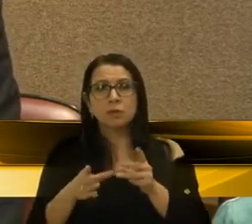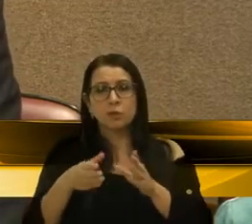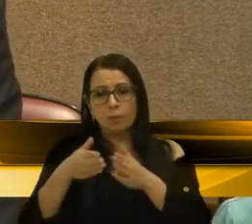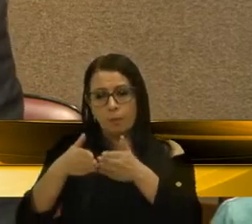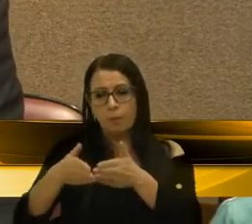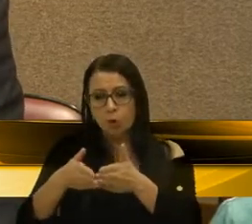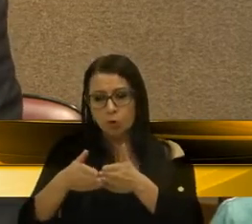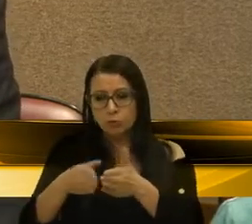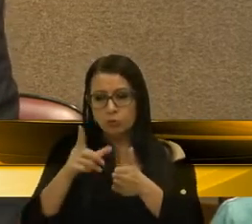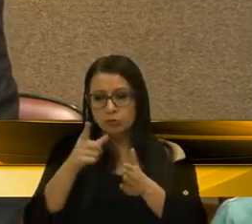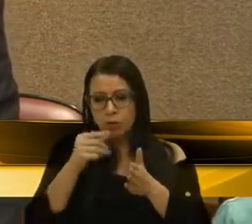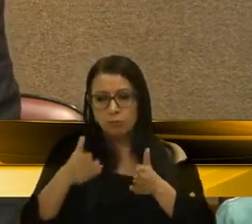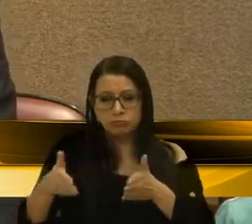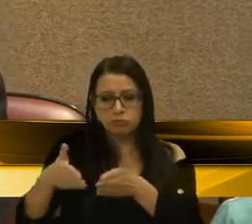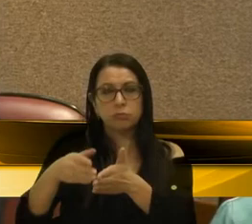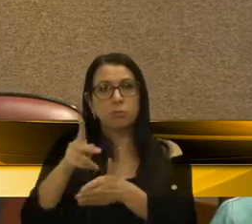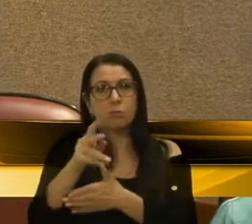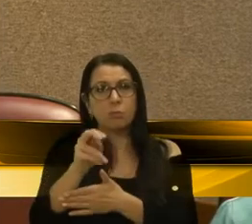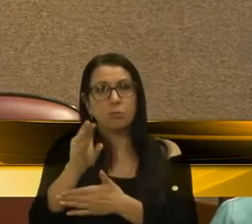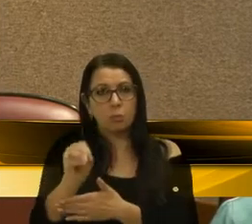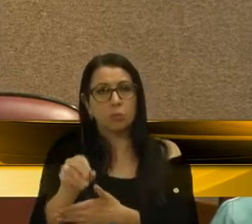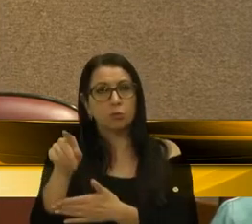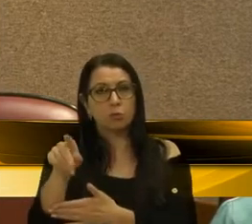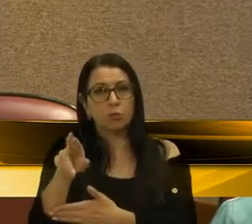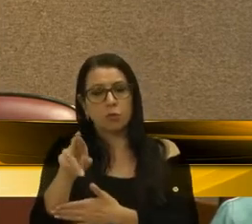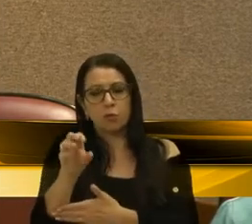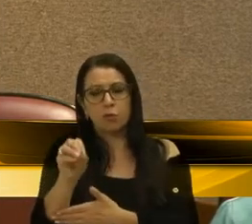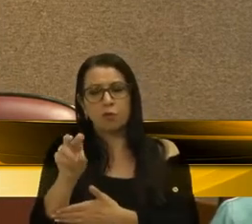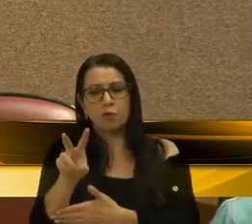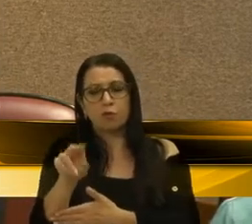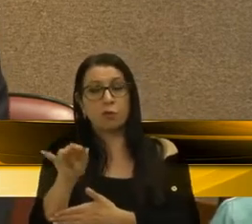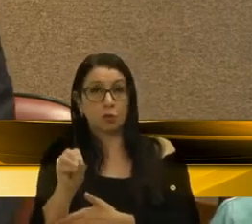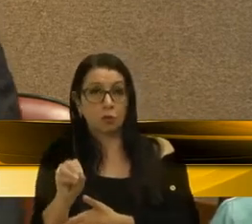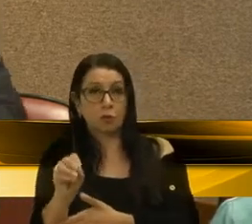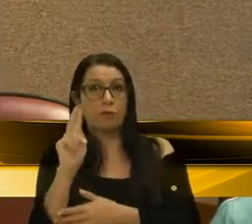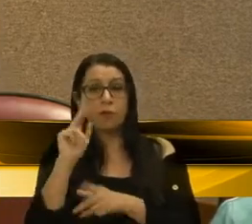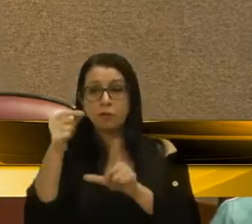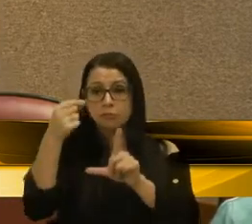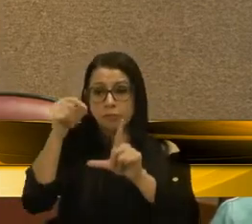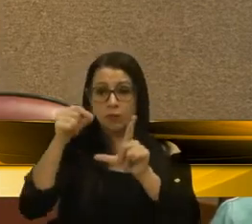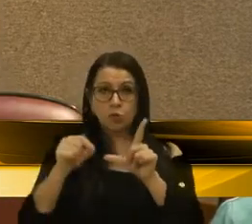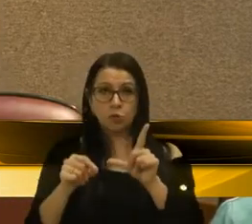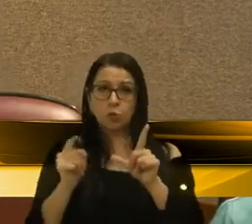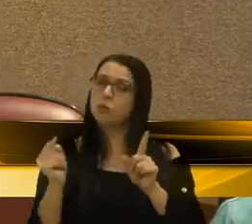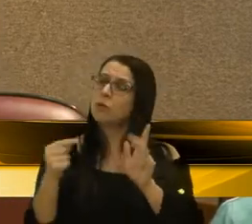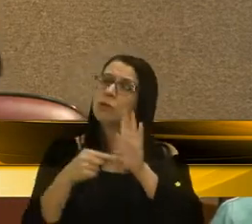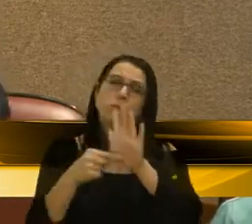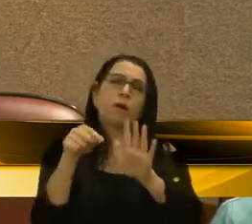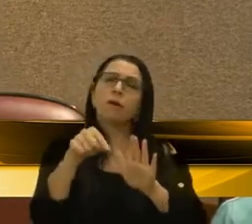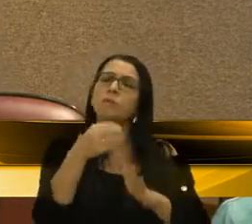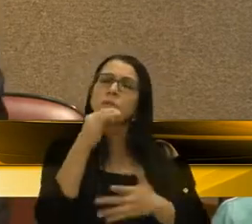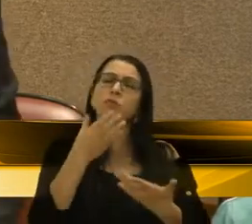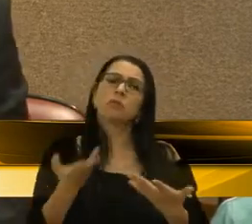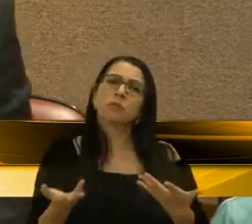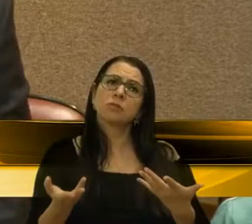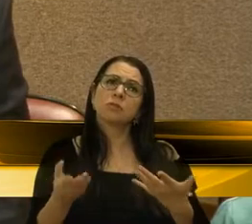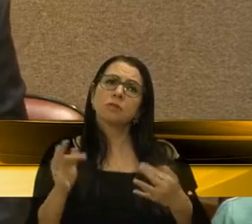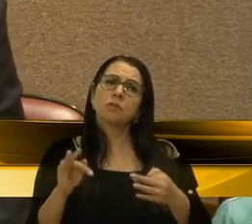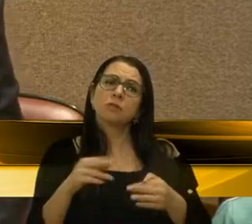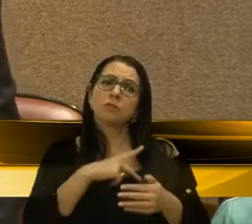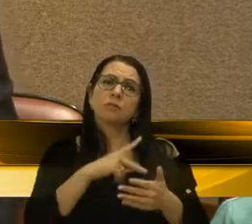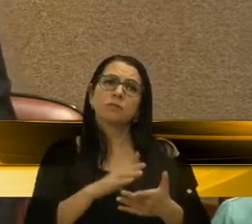Rovigo e vendo a logística. Eu também pergunto o que isso traz para Caxias, só para terminar,